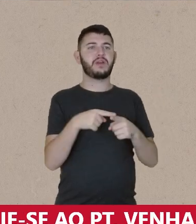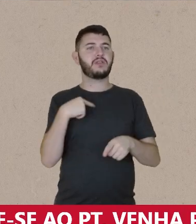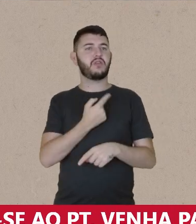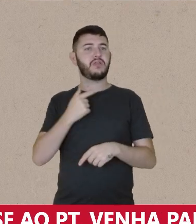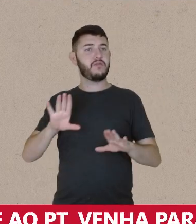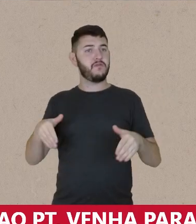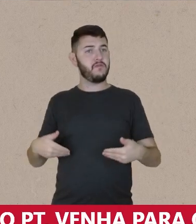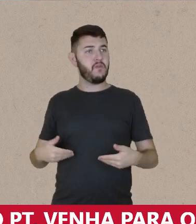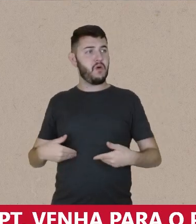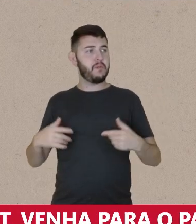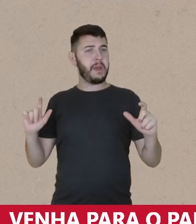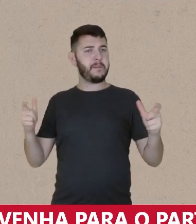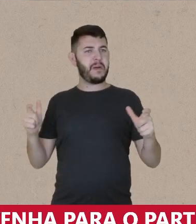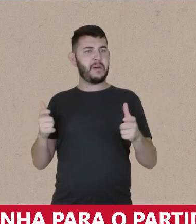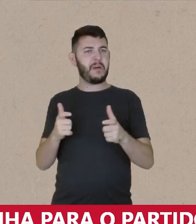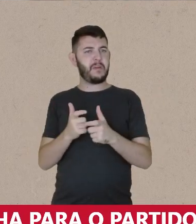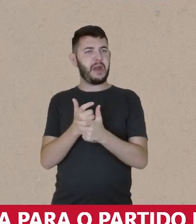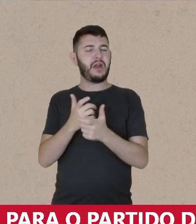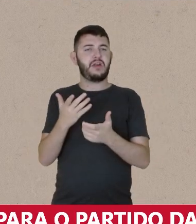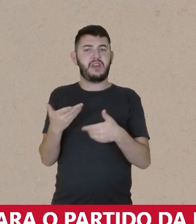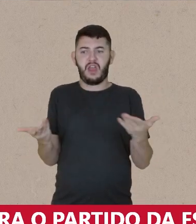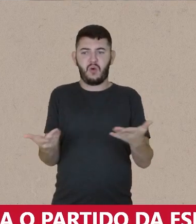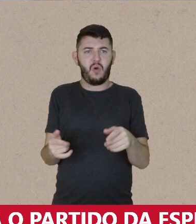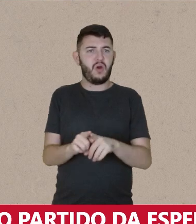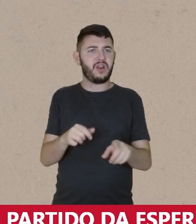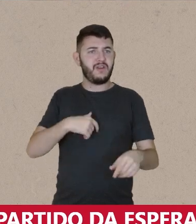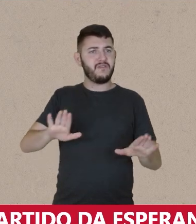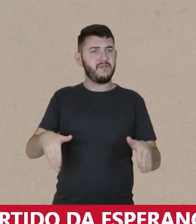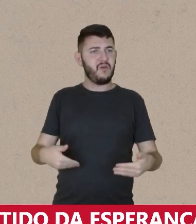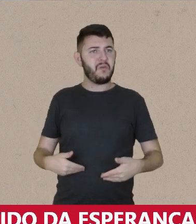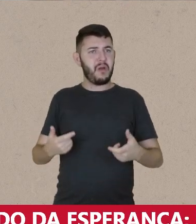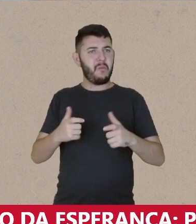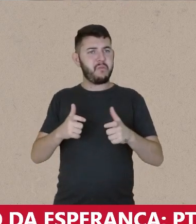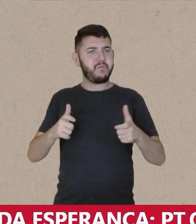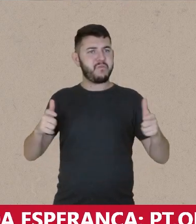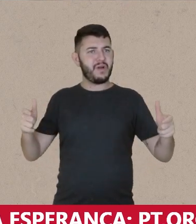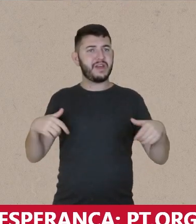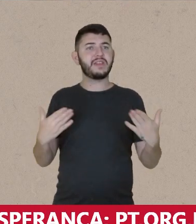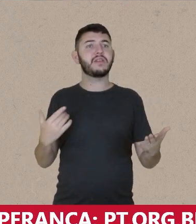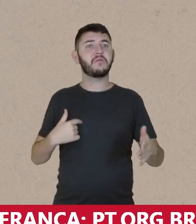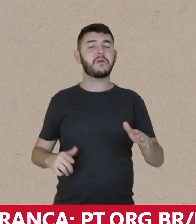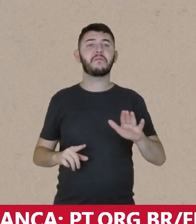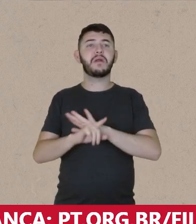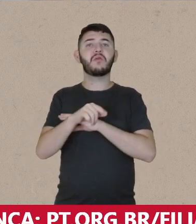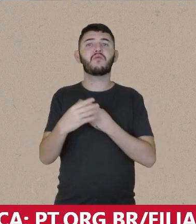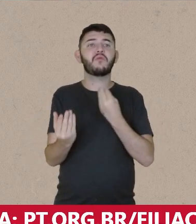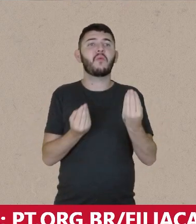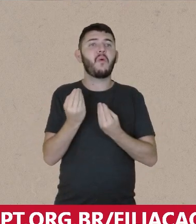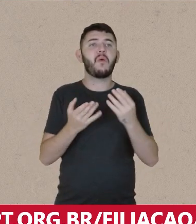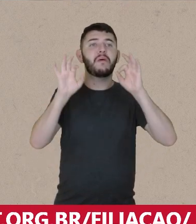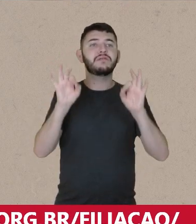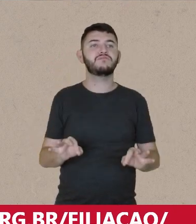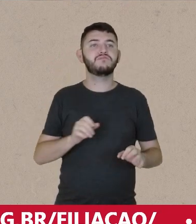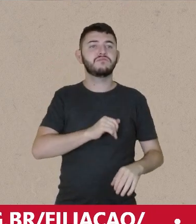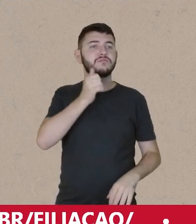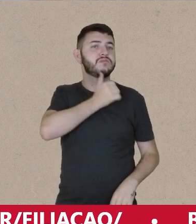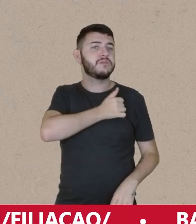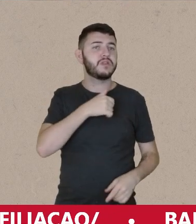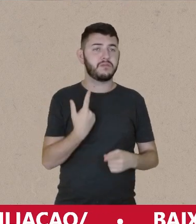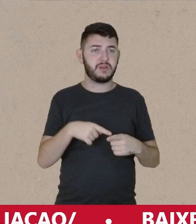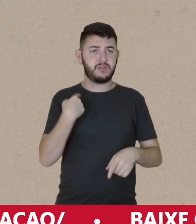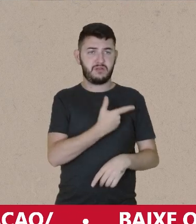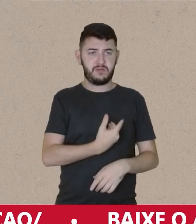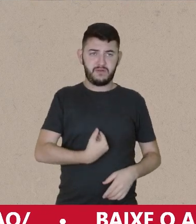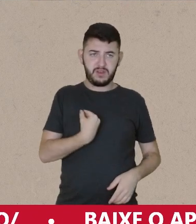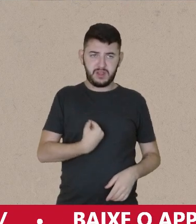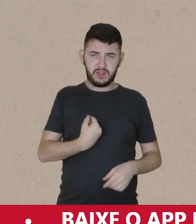mapa da fome e infelizmente está voltando. Então, que dirá a dignidade das mulheres? Até porque quando a gente vê que, como